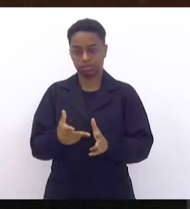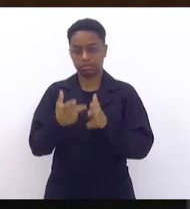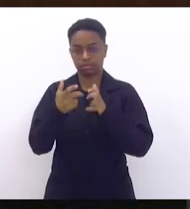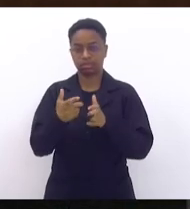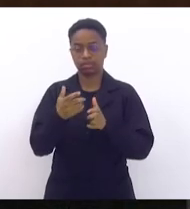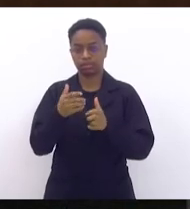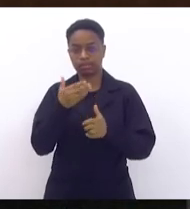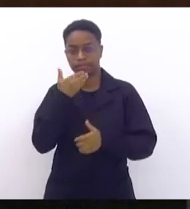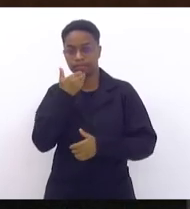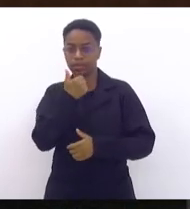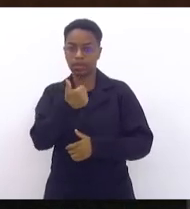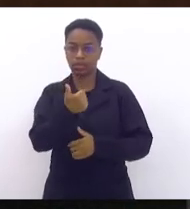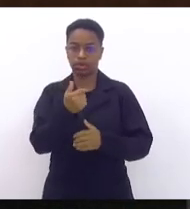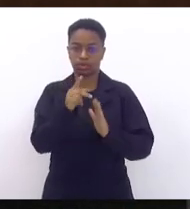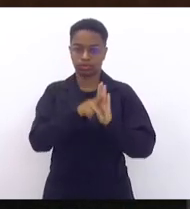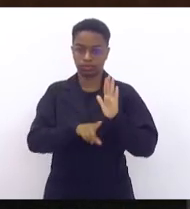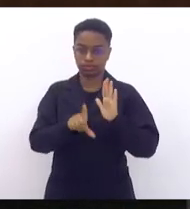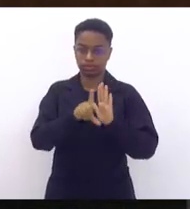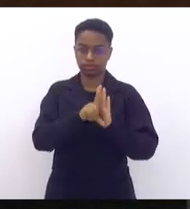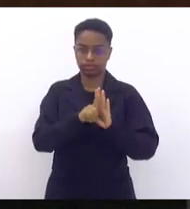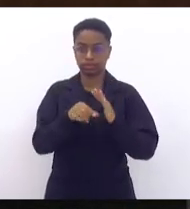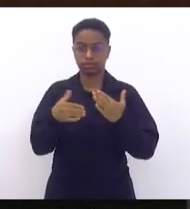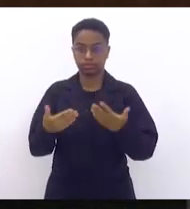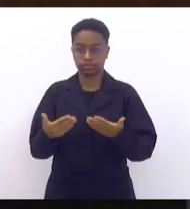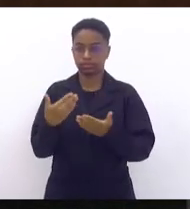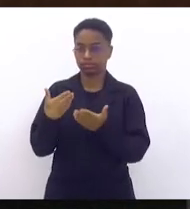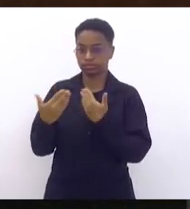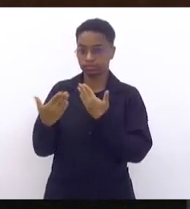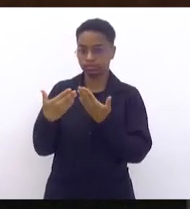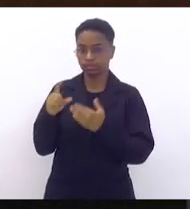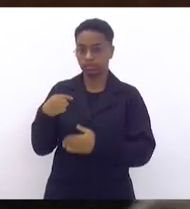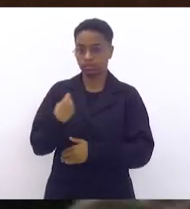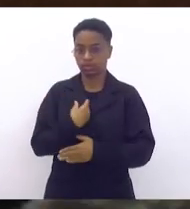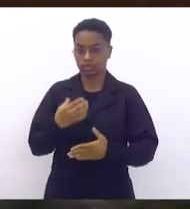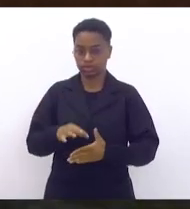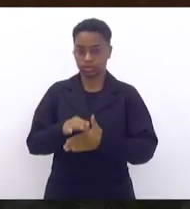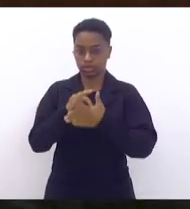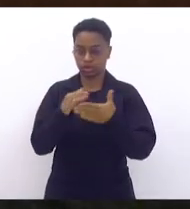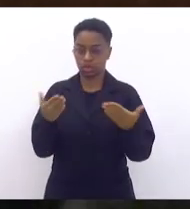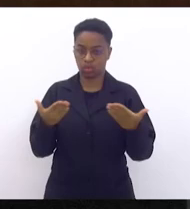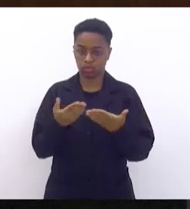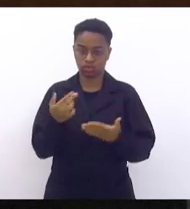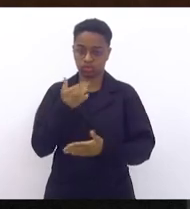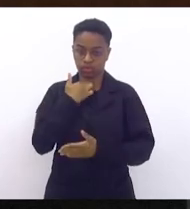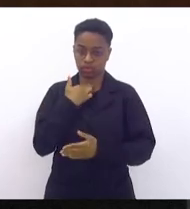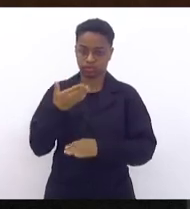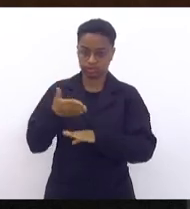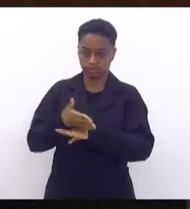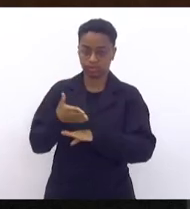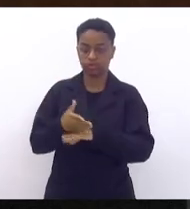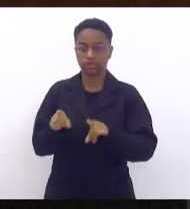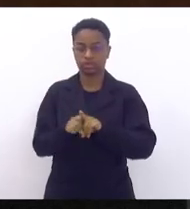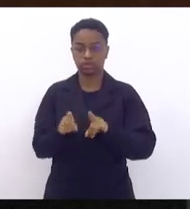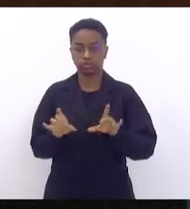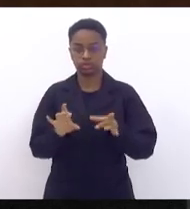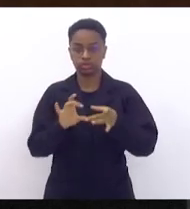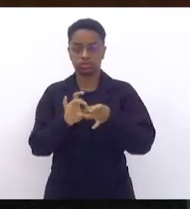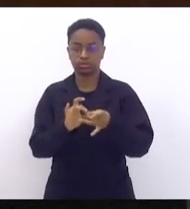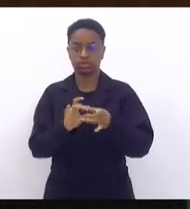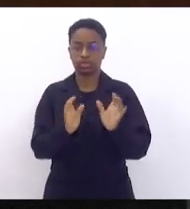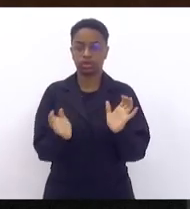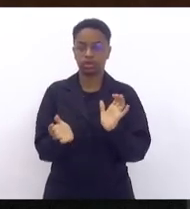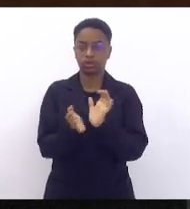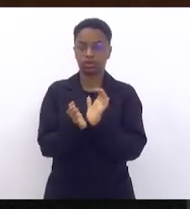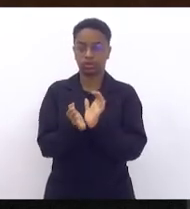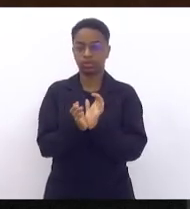melhorar o PL. Então, dialogando com a nossa líder, que hoje não pode estar presente, com a bancada também, eu estou